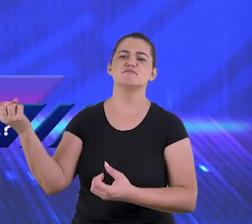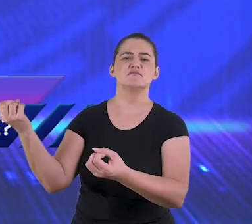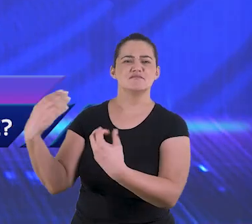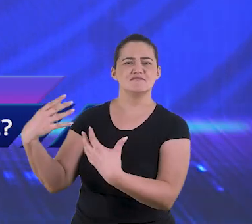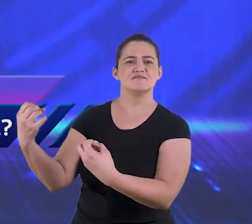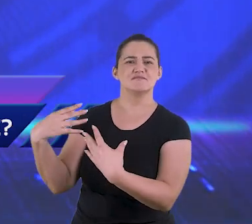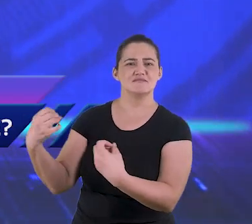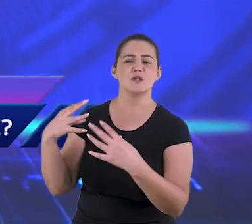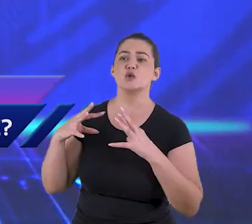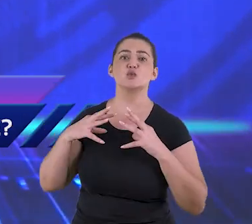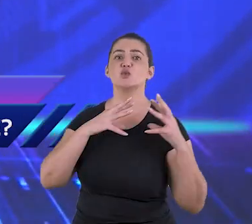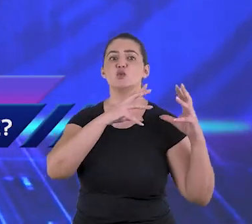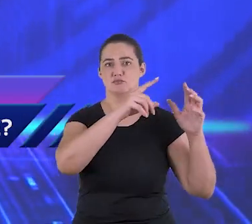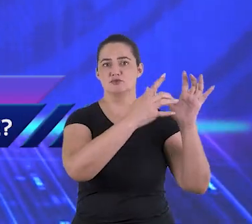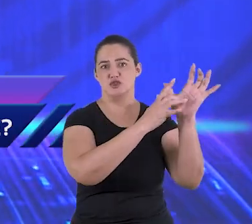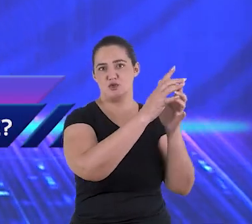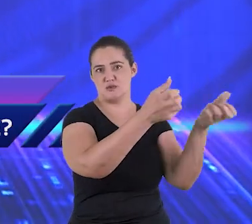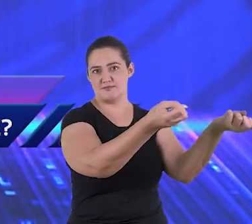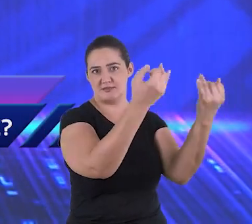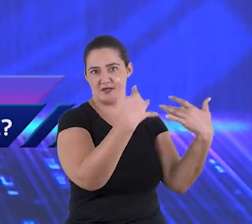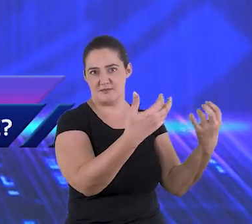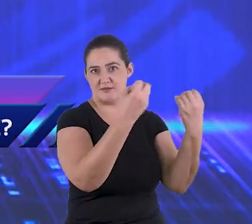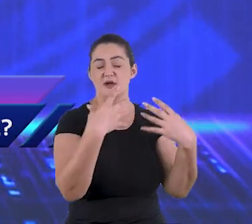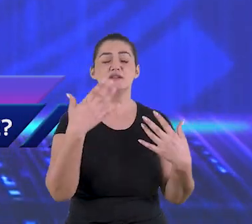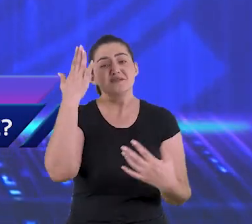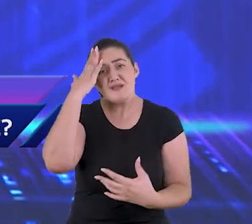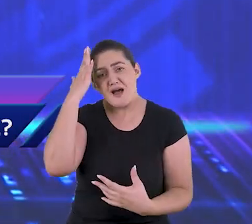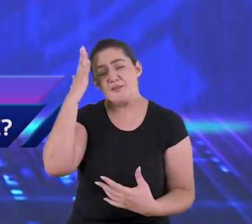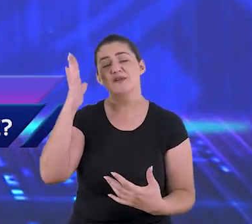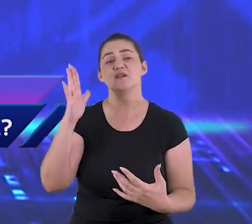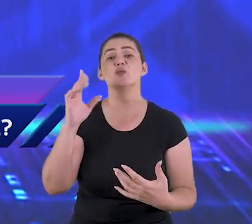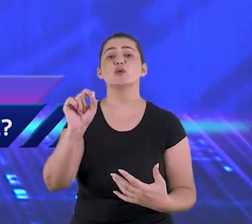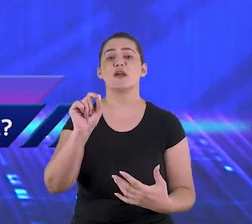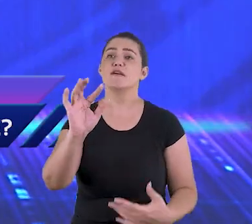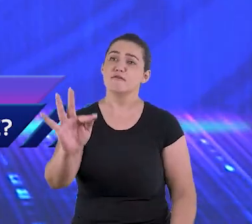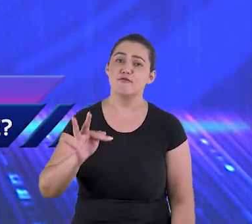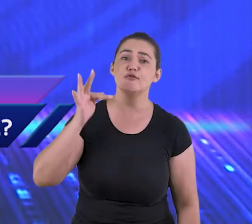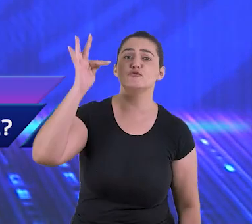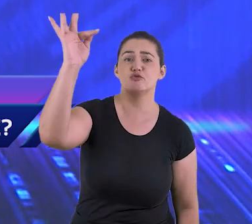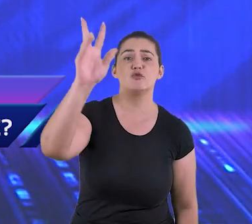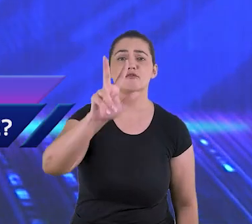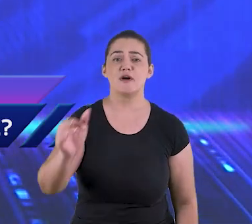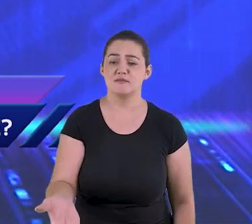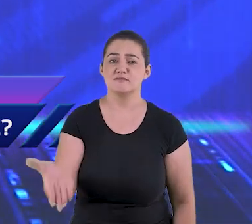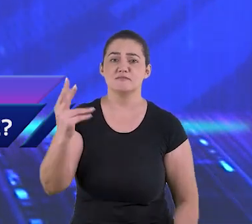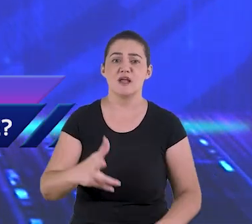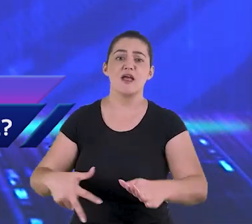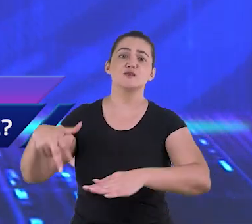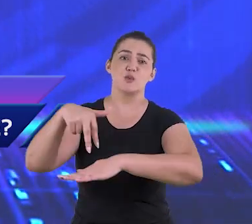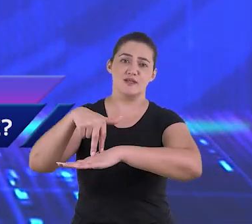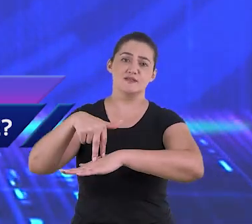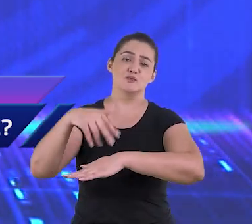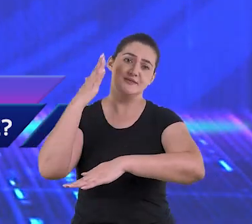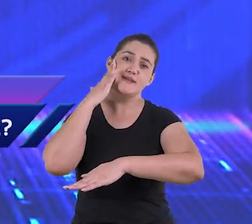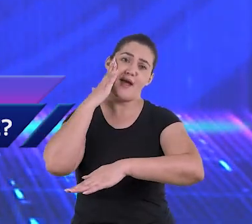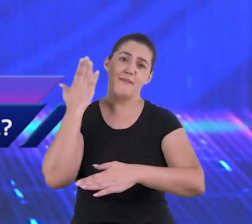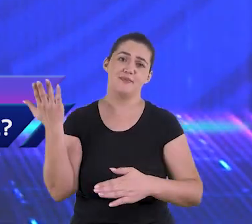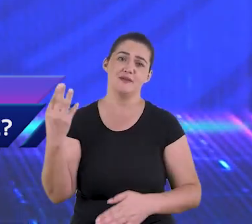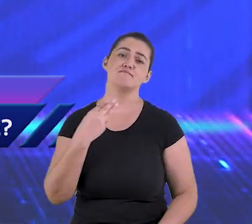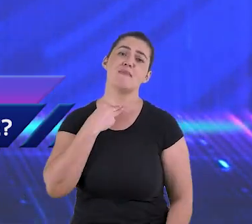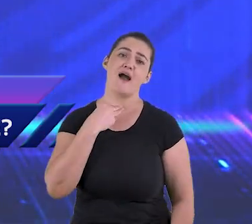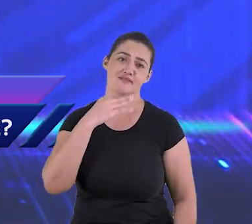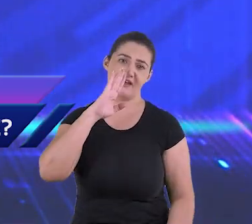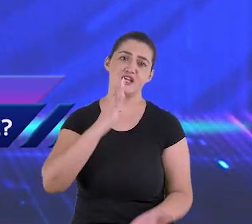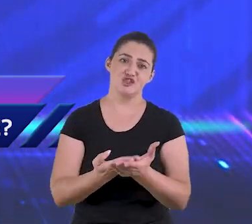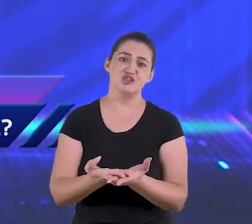Marta havia escutado todos os ensinamentos de Jesus e sabia que a